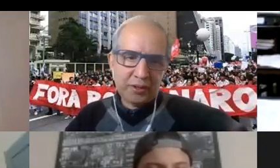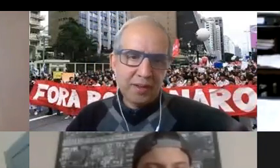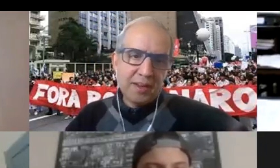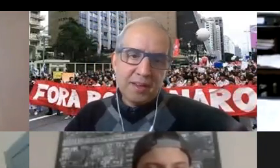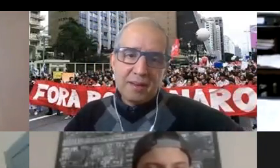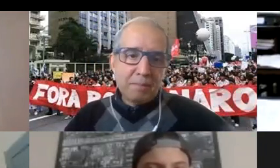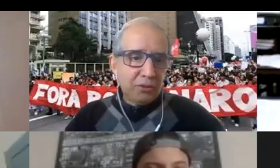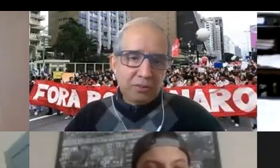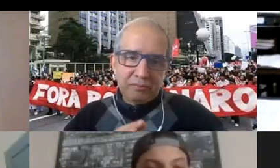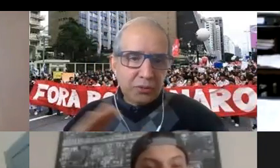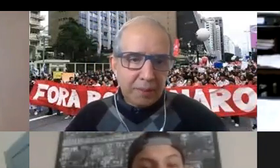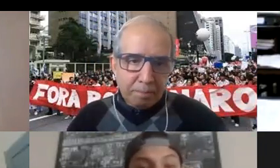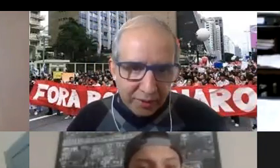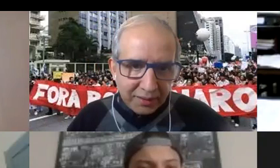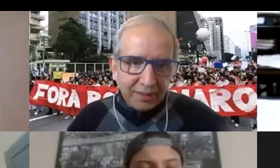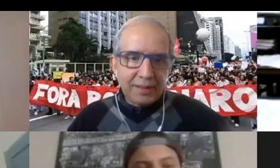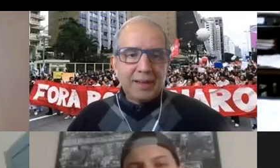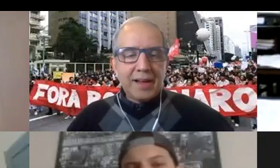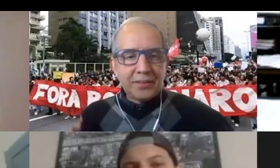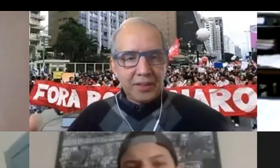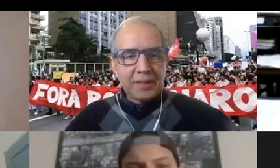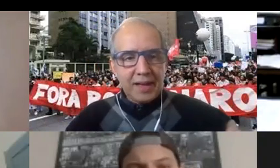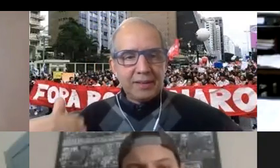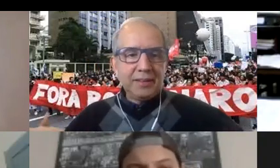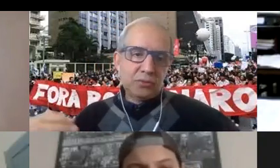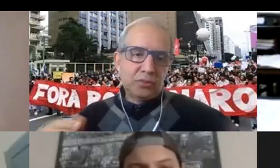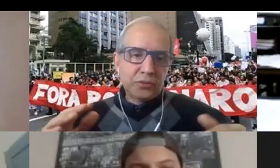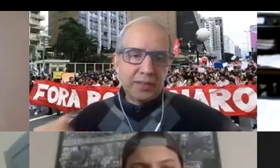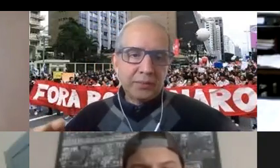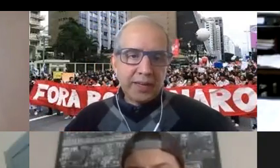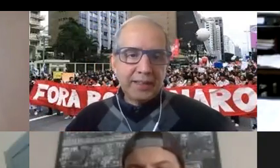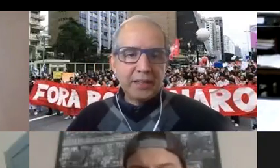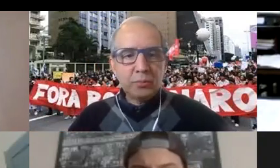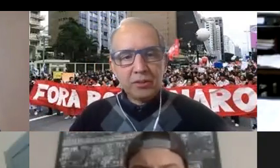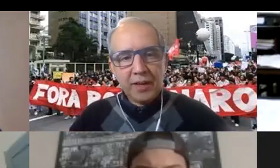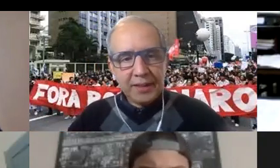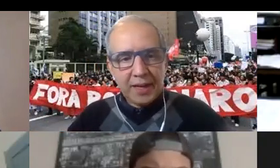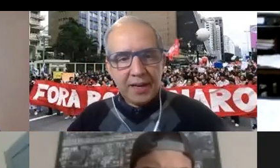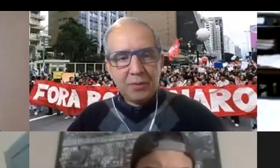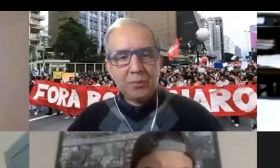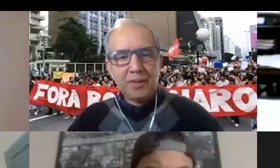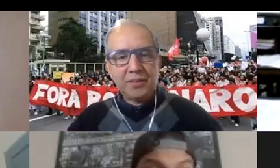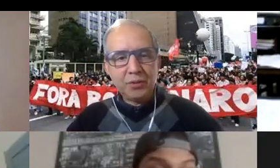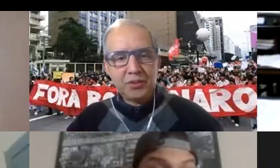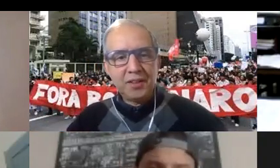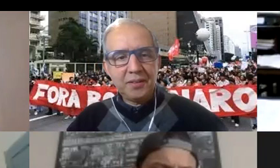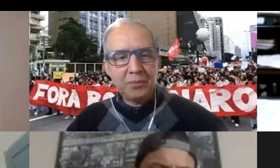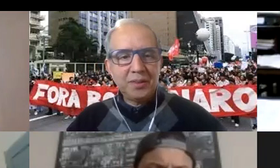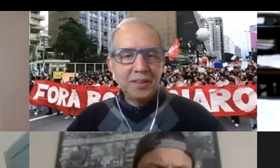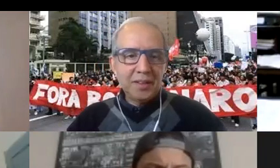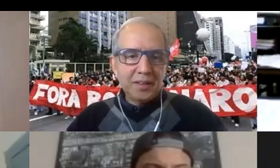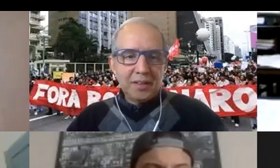estou fora. Mas você pode aceitar isso, se você é um hegeliano mais radical, né? Se você